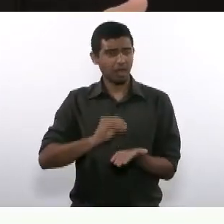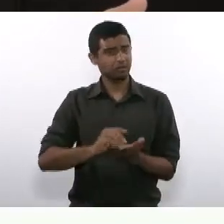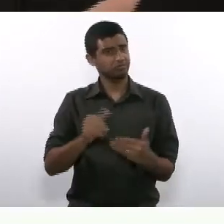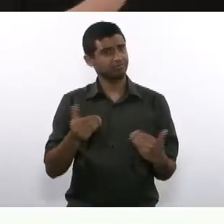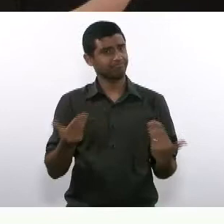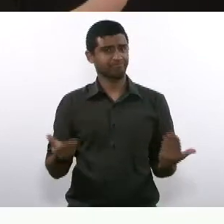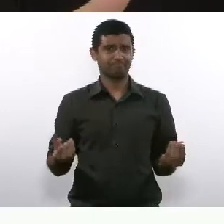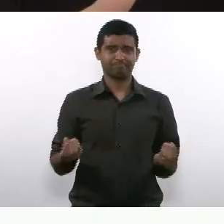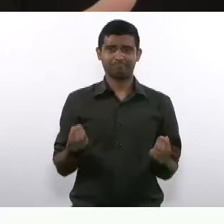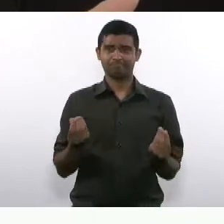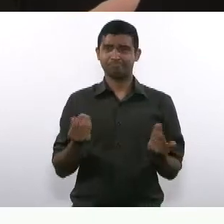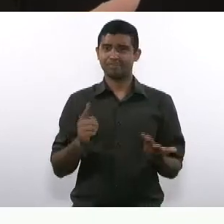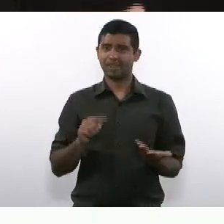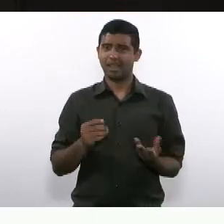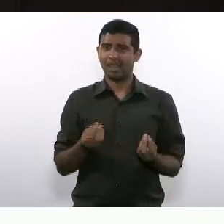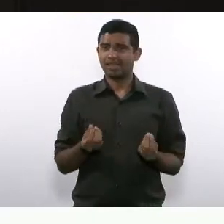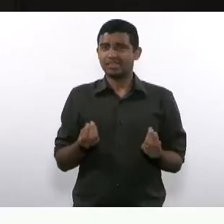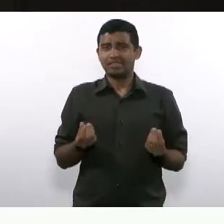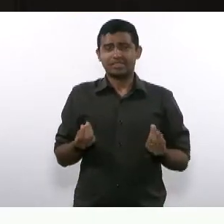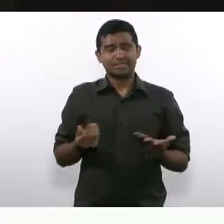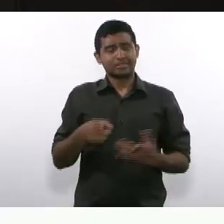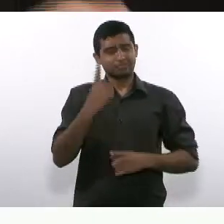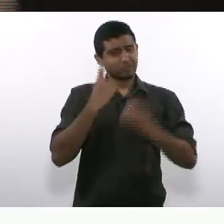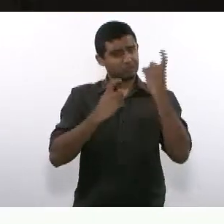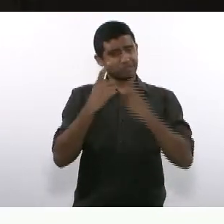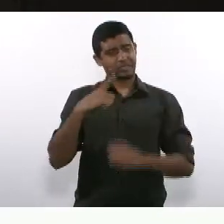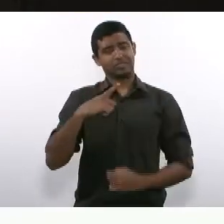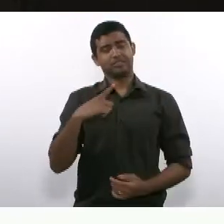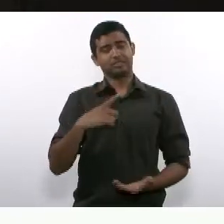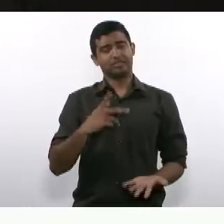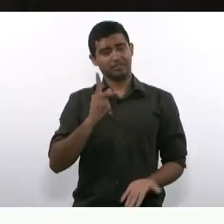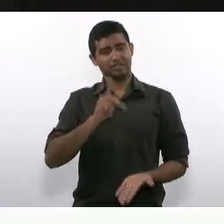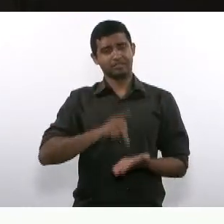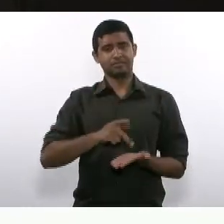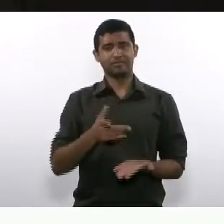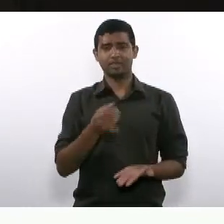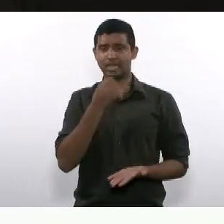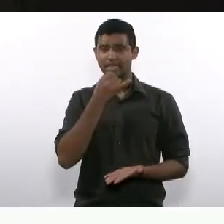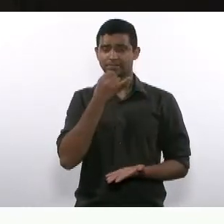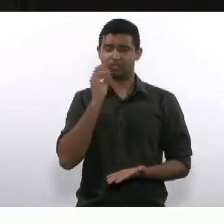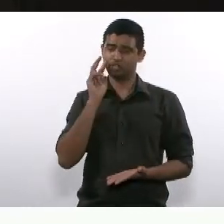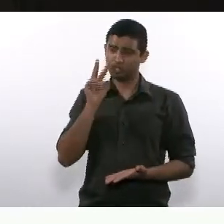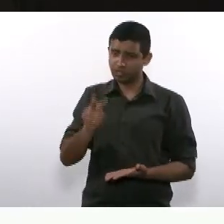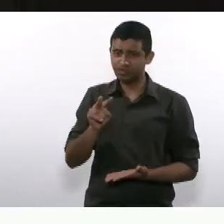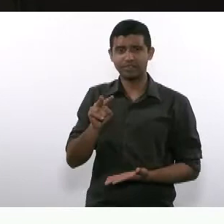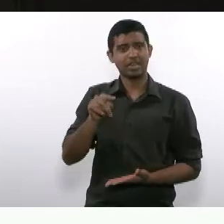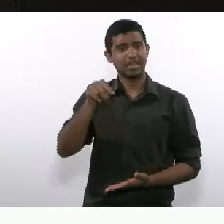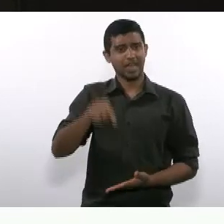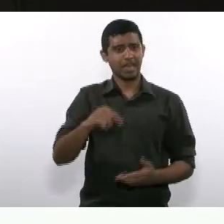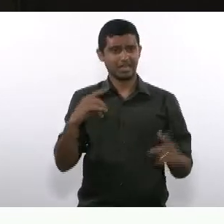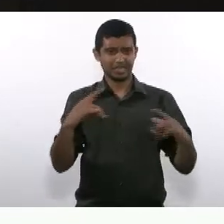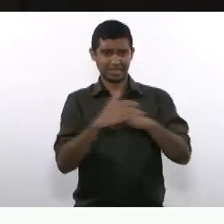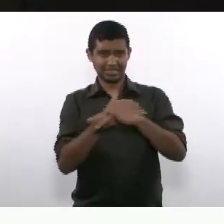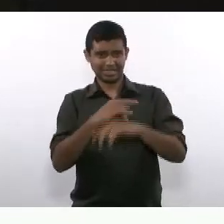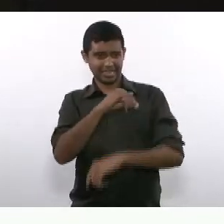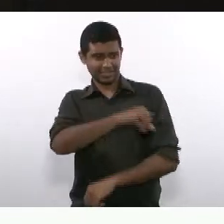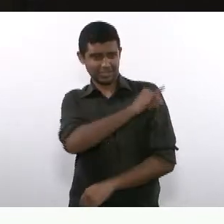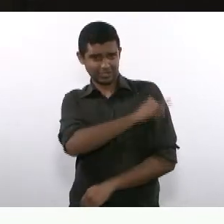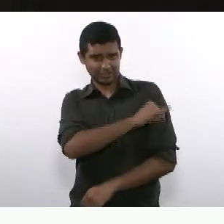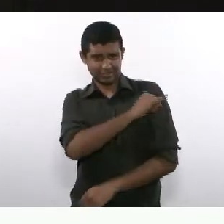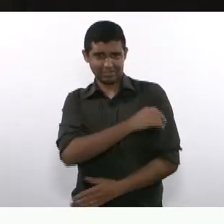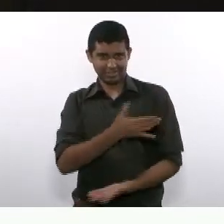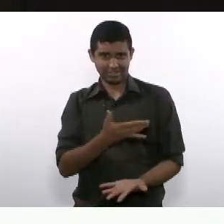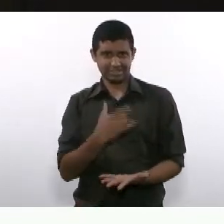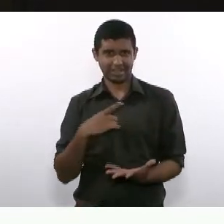um negócio que nos deixa realmente preocupados. Quer dizer, a gente vê uma concentração muito grande na cidade do Rio de Janeiro. Viu? Esse